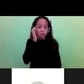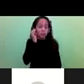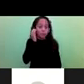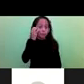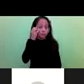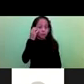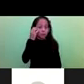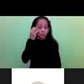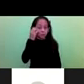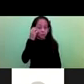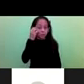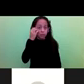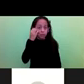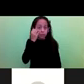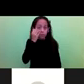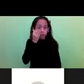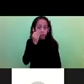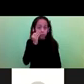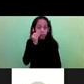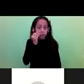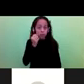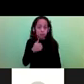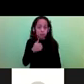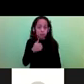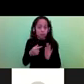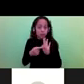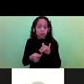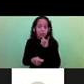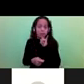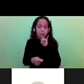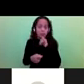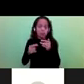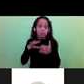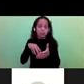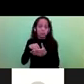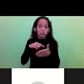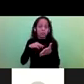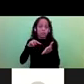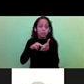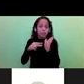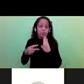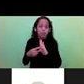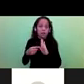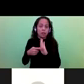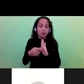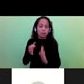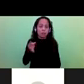trazendo uma informação, um significado de